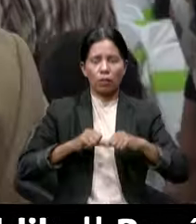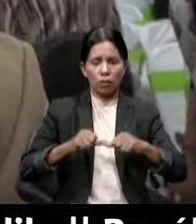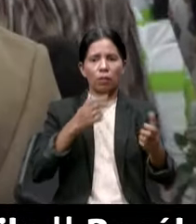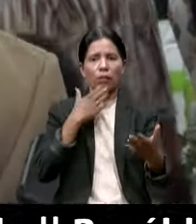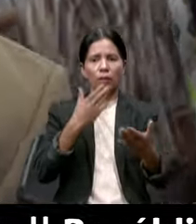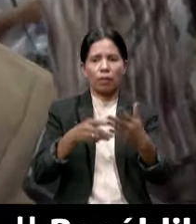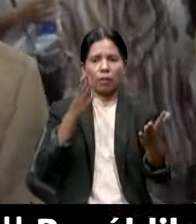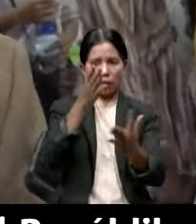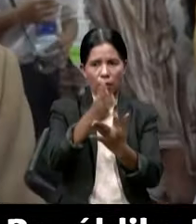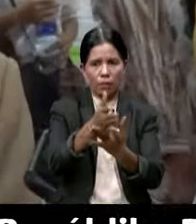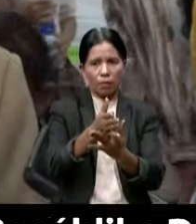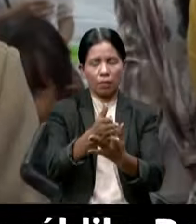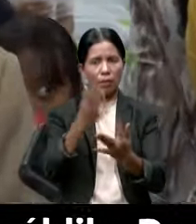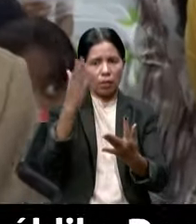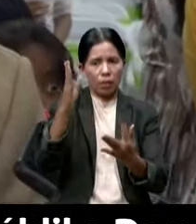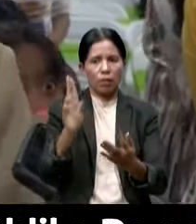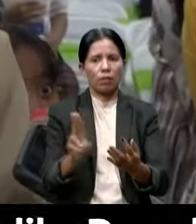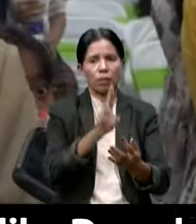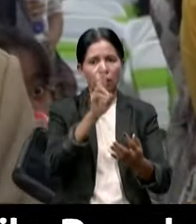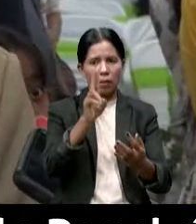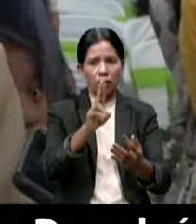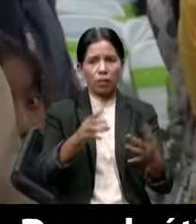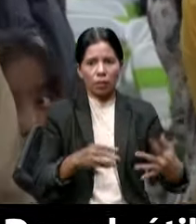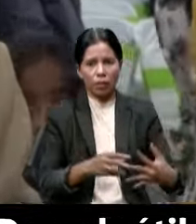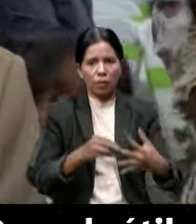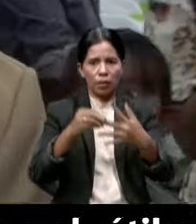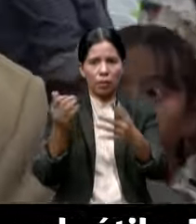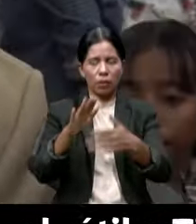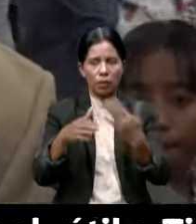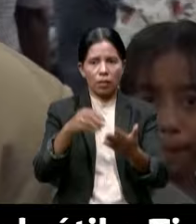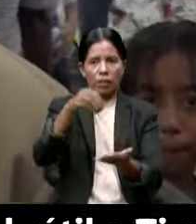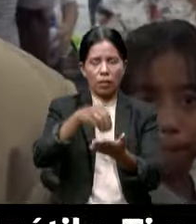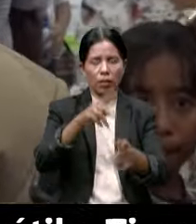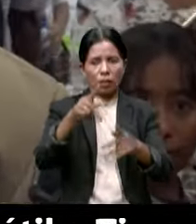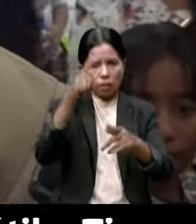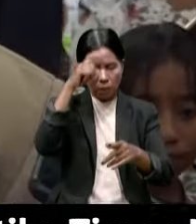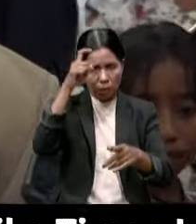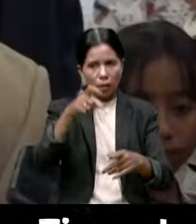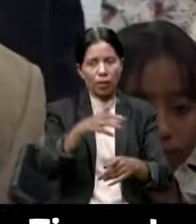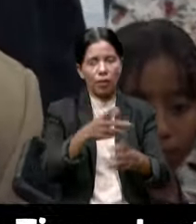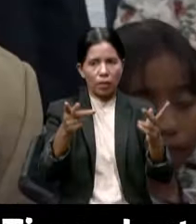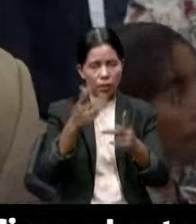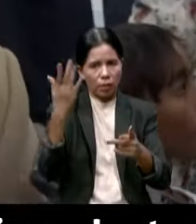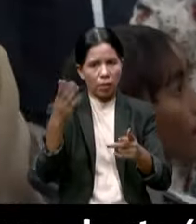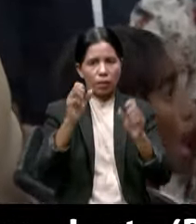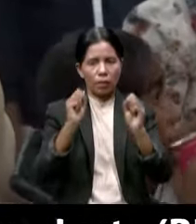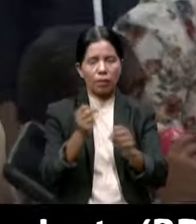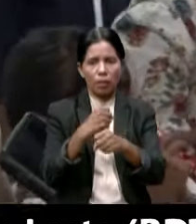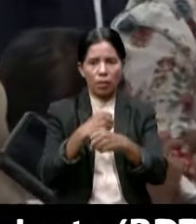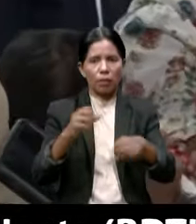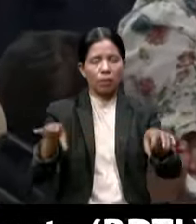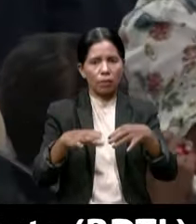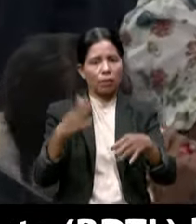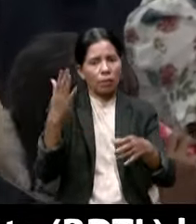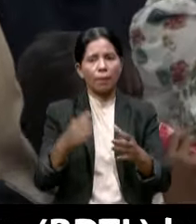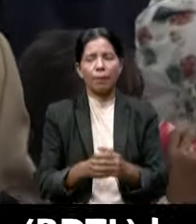tama ba ona iha unidade especializada serve tem que tau eman matene klo no iha fati ne para tu bele halau serviço ne.